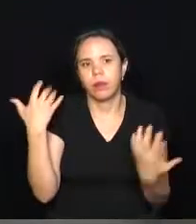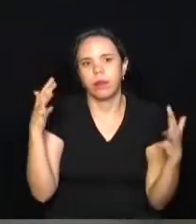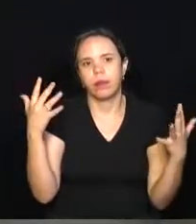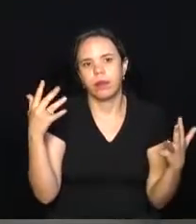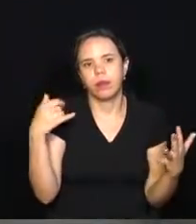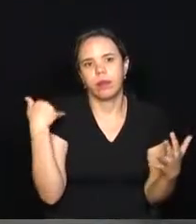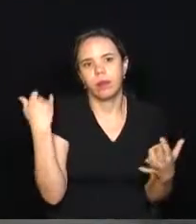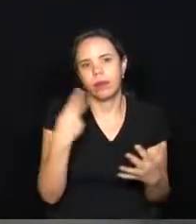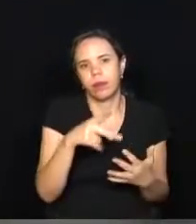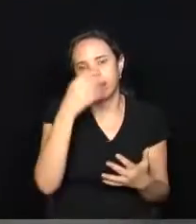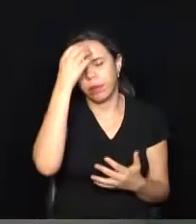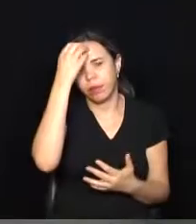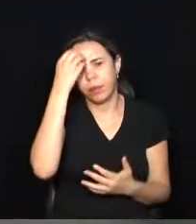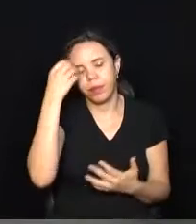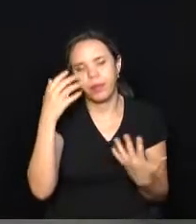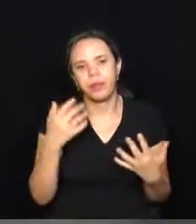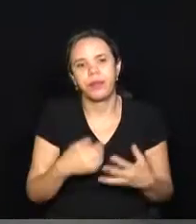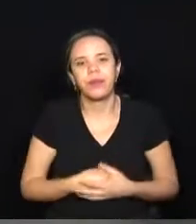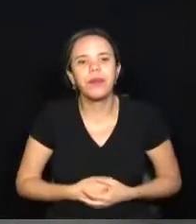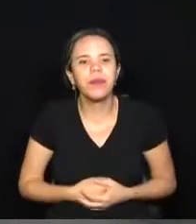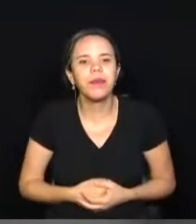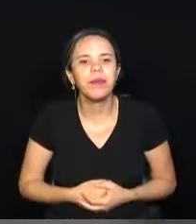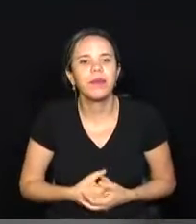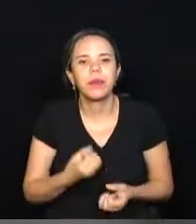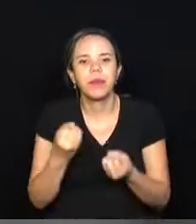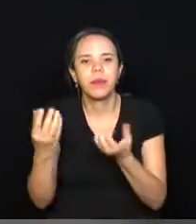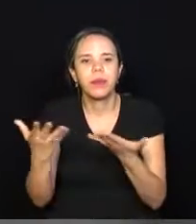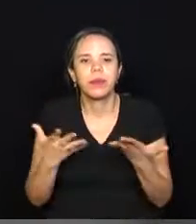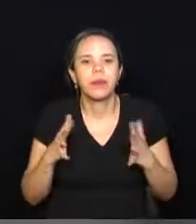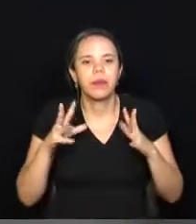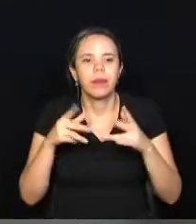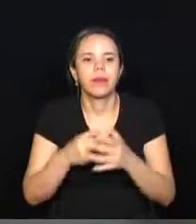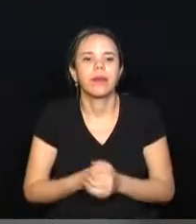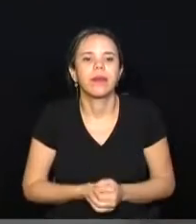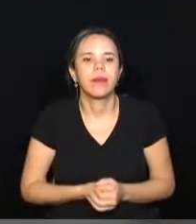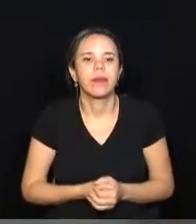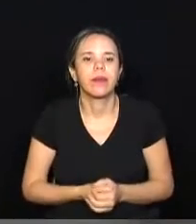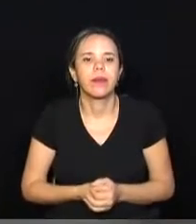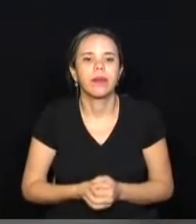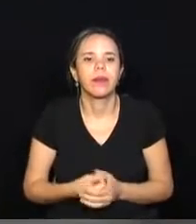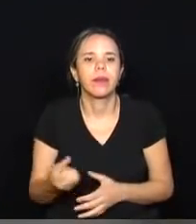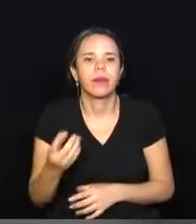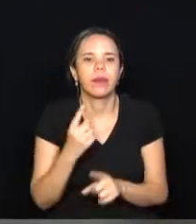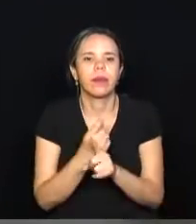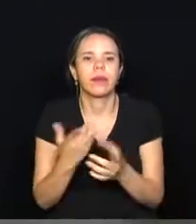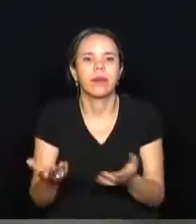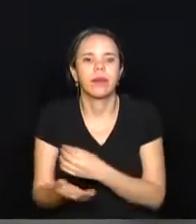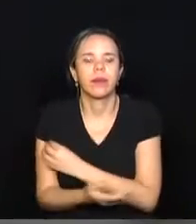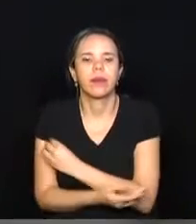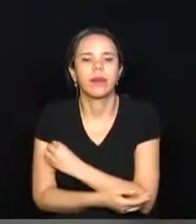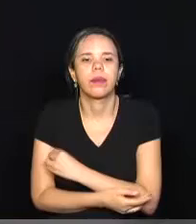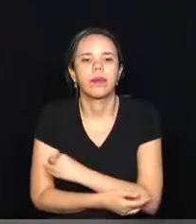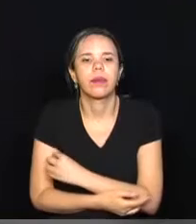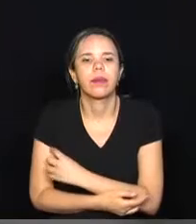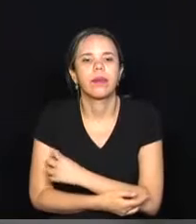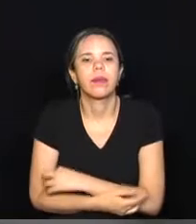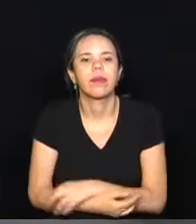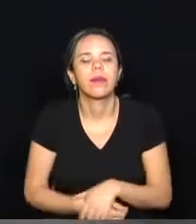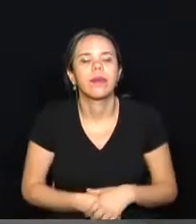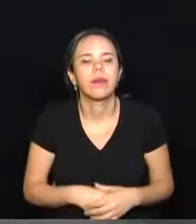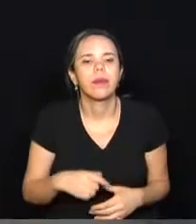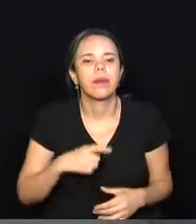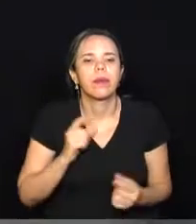aniversário. Obrigado. Sejam bem-vindos para esse nosso encontro. Temos